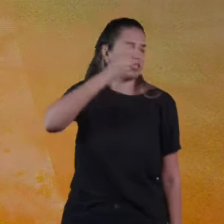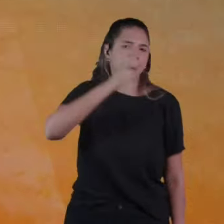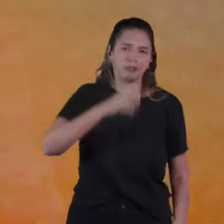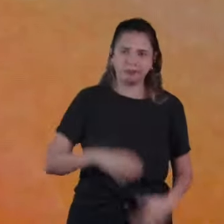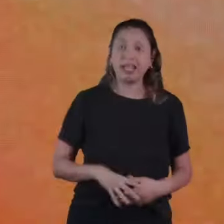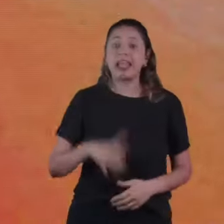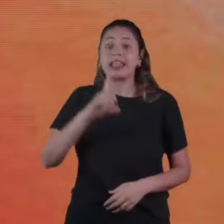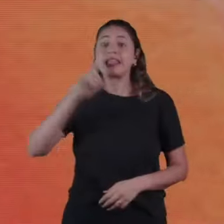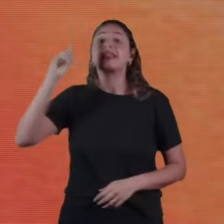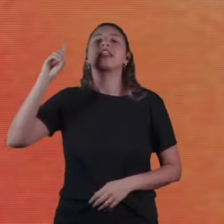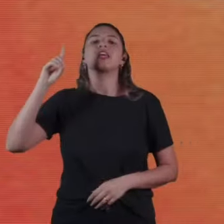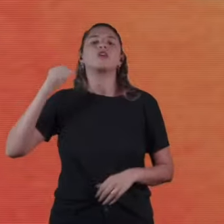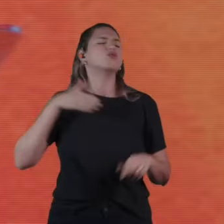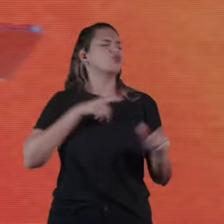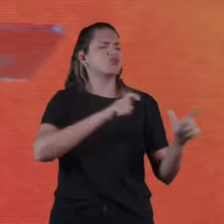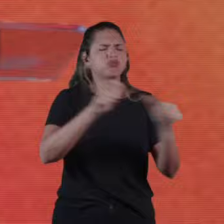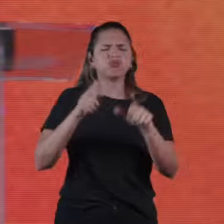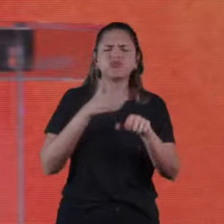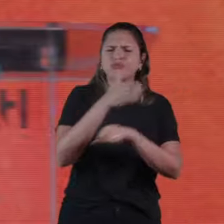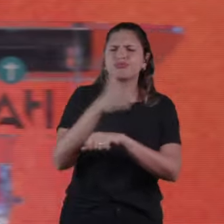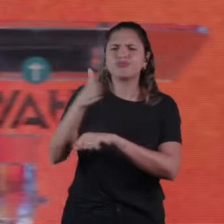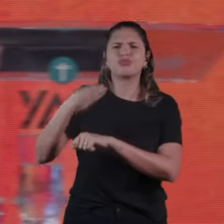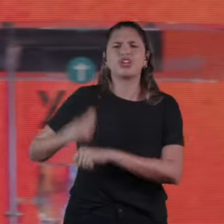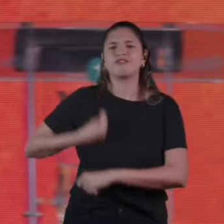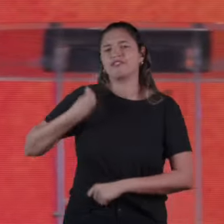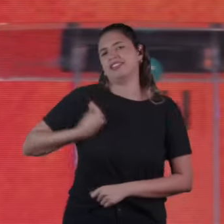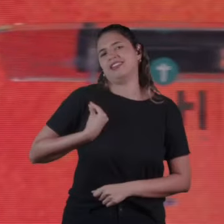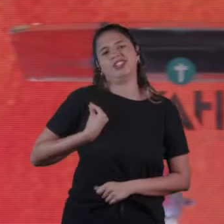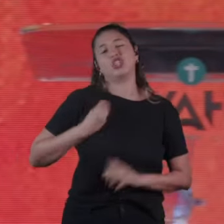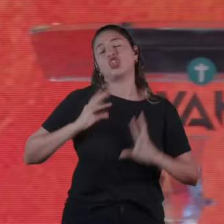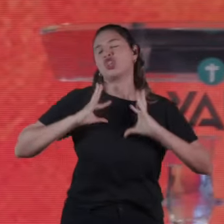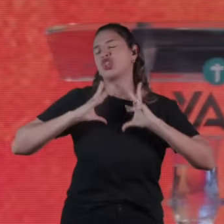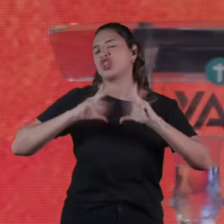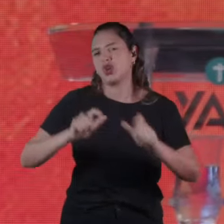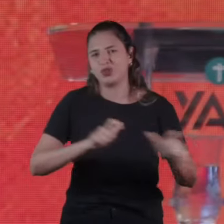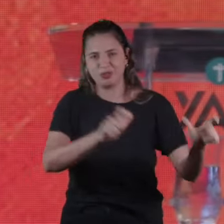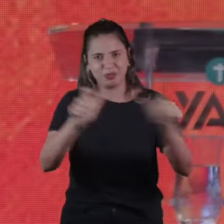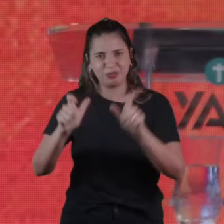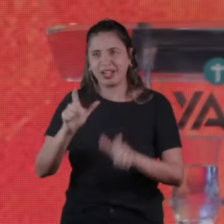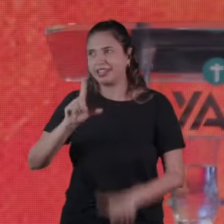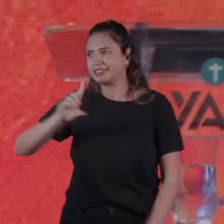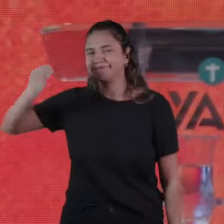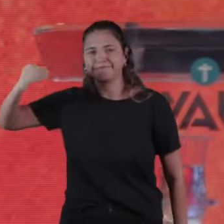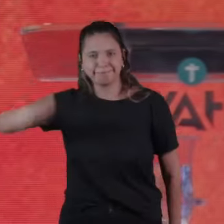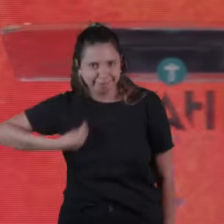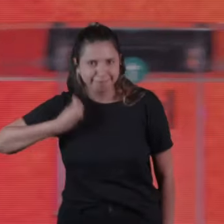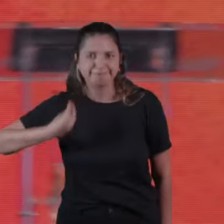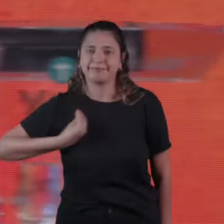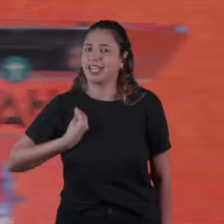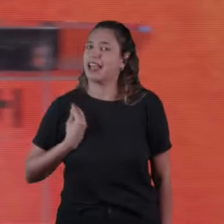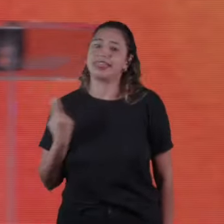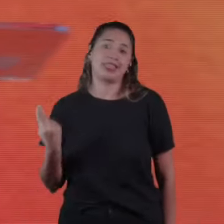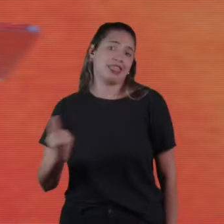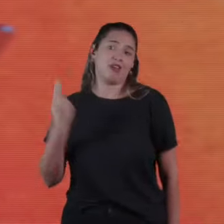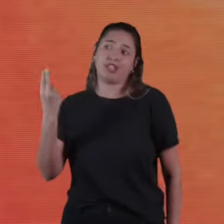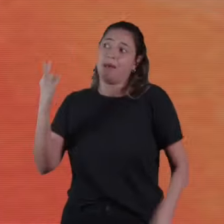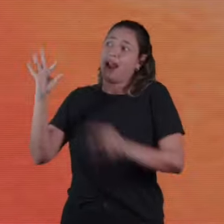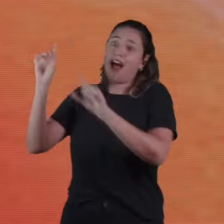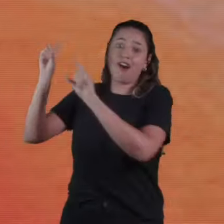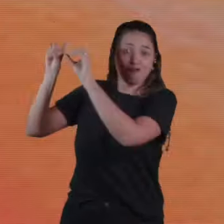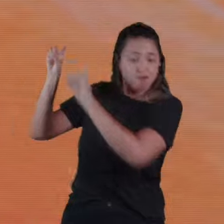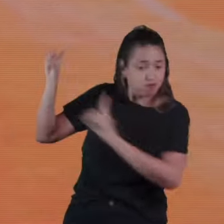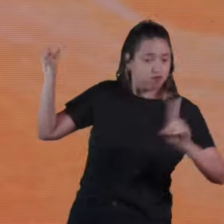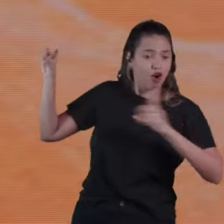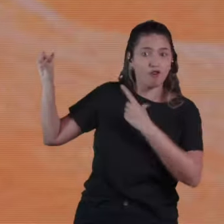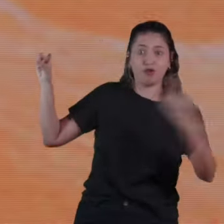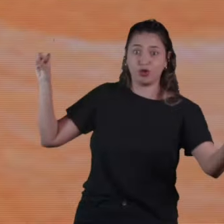Deus está presente o tempo todo em todos os lugares. Não tem como eu fugir da presença de Deus. Não